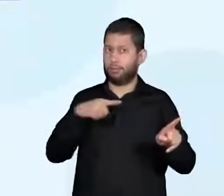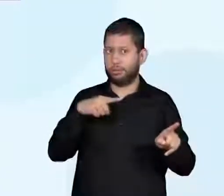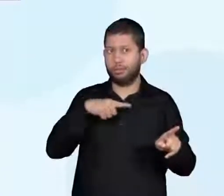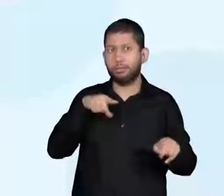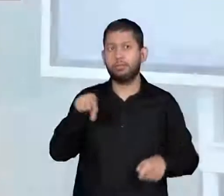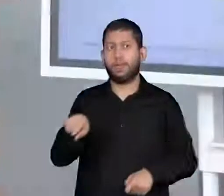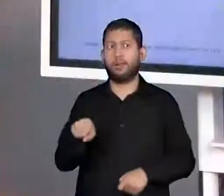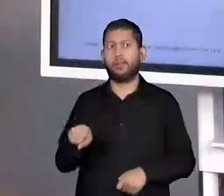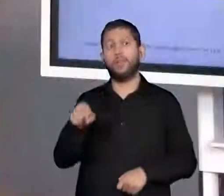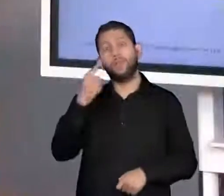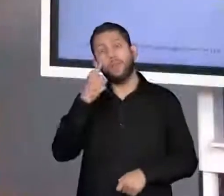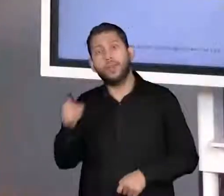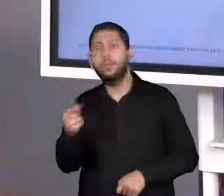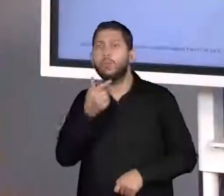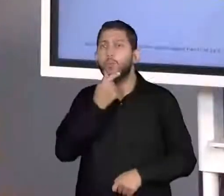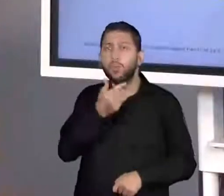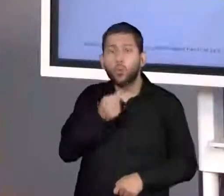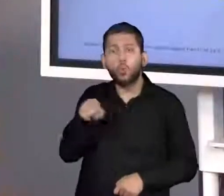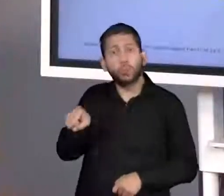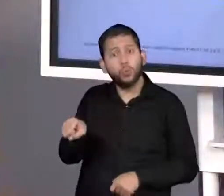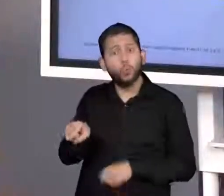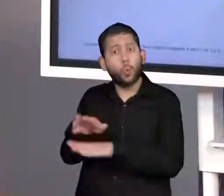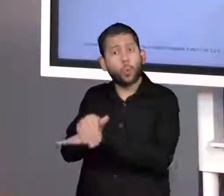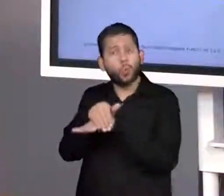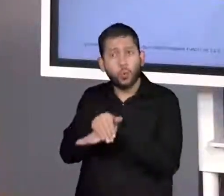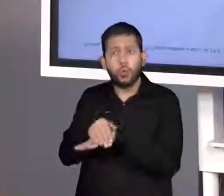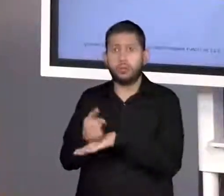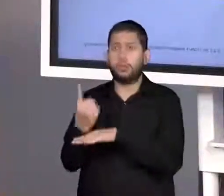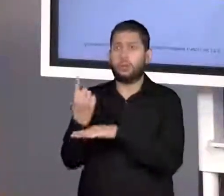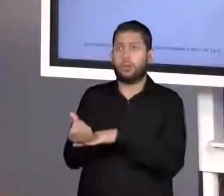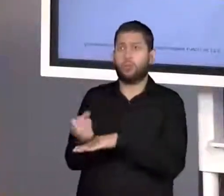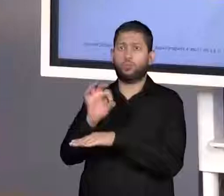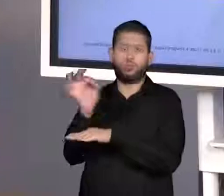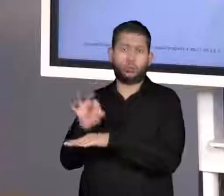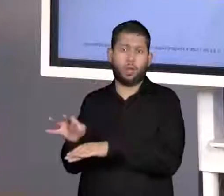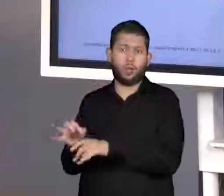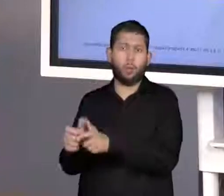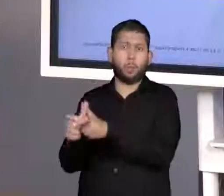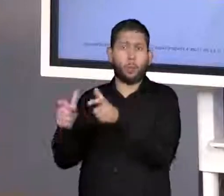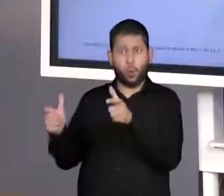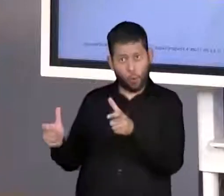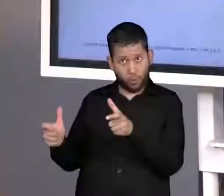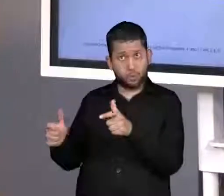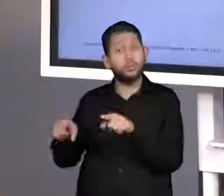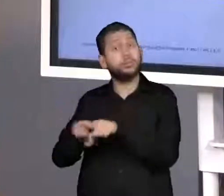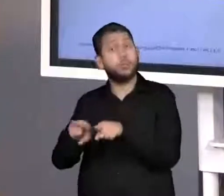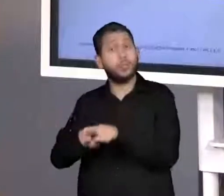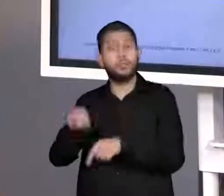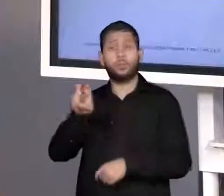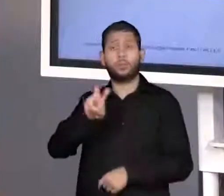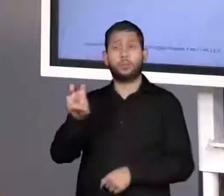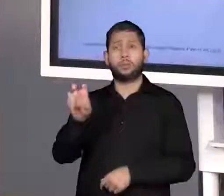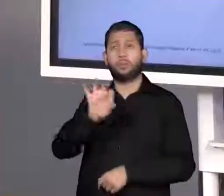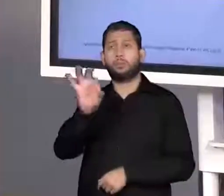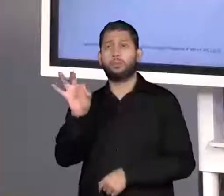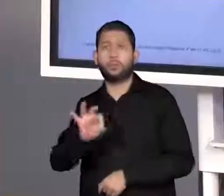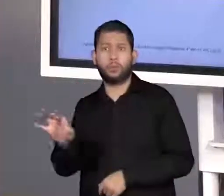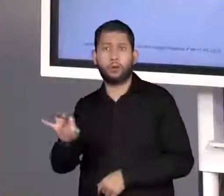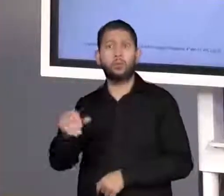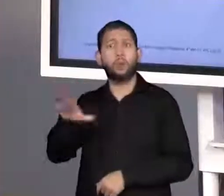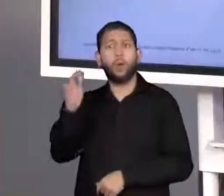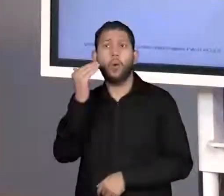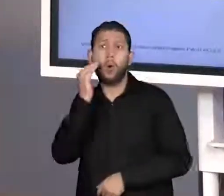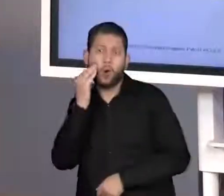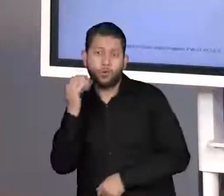aí razoavelmente grande a respeito desse golfinho, que fala tanto de características físicas, como características